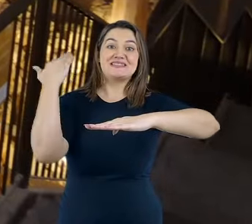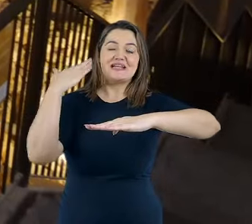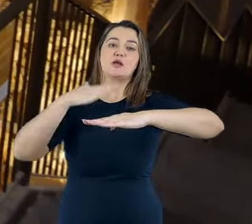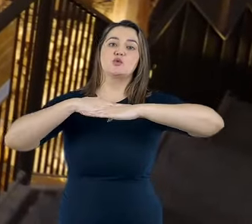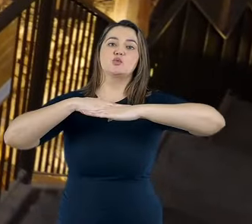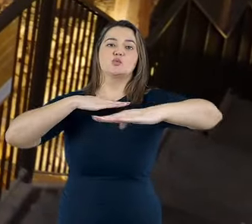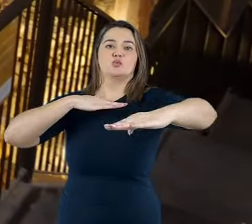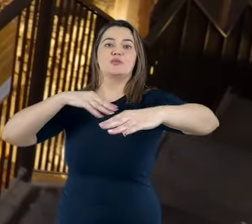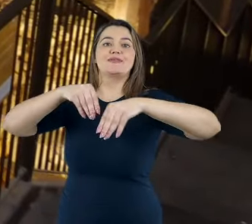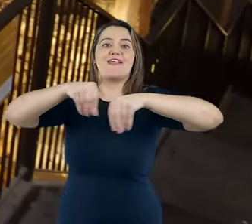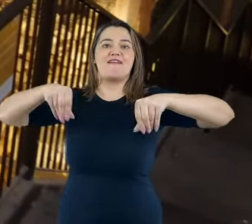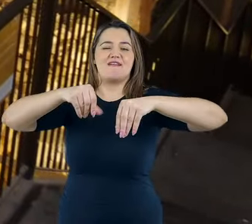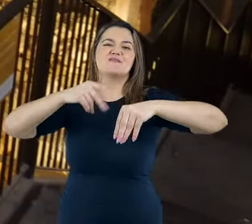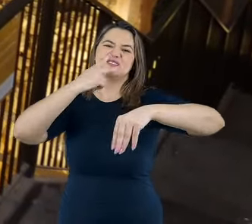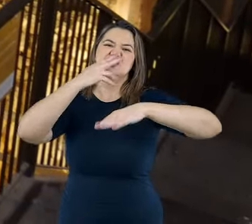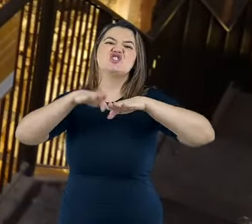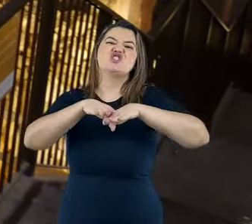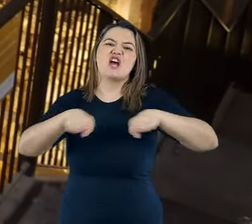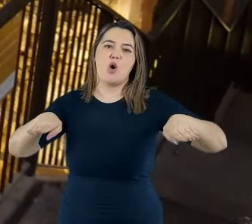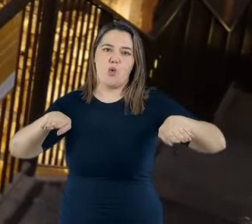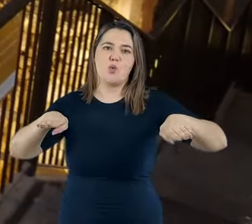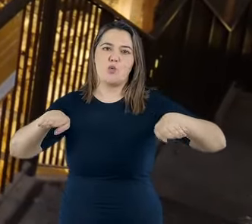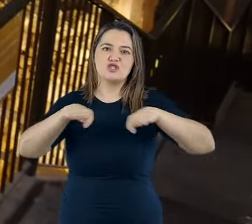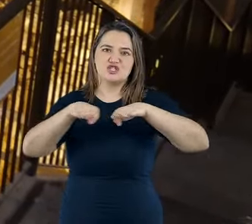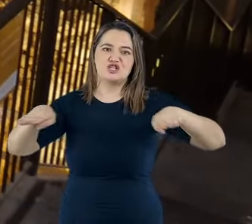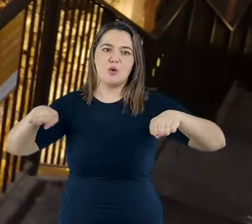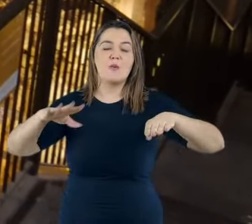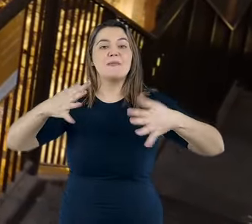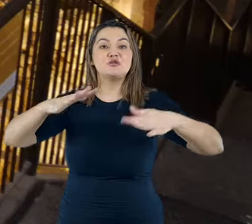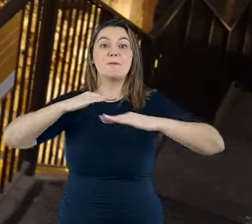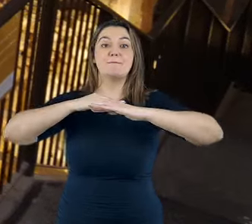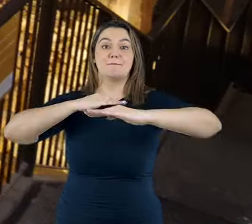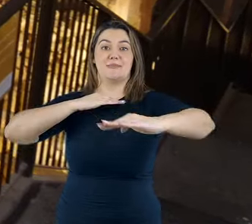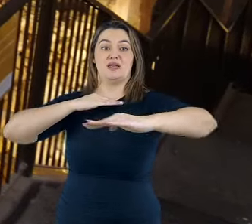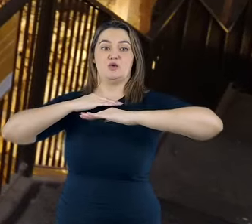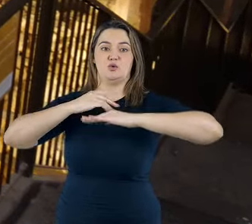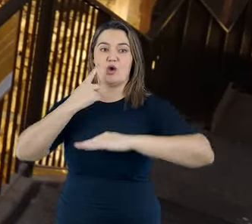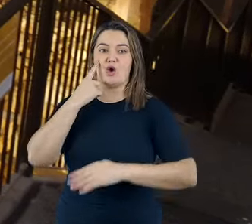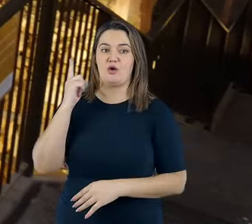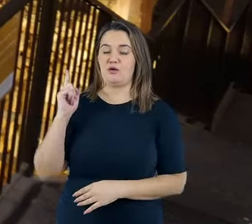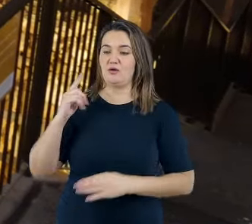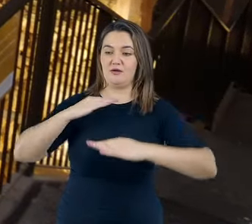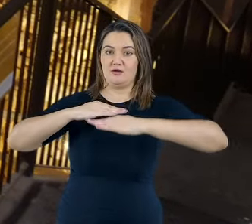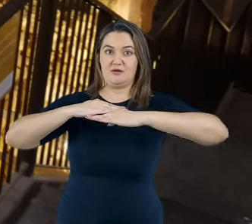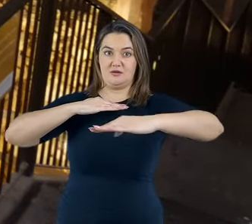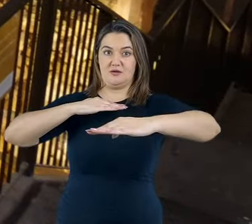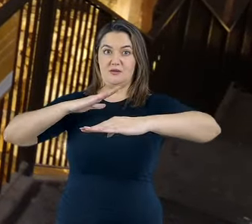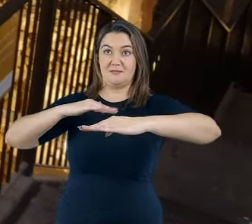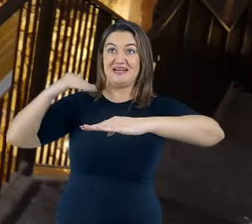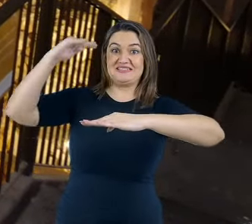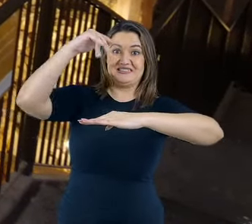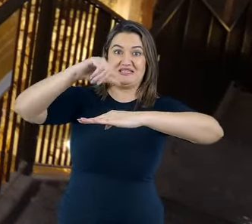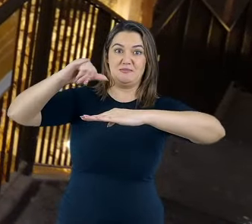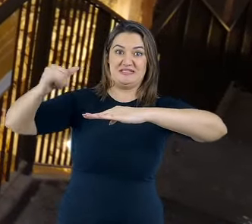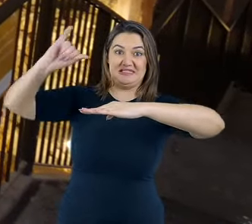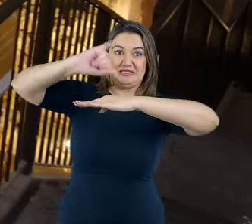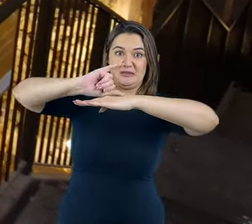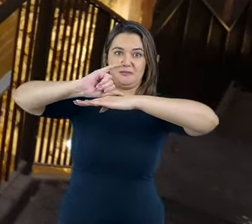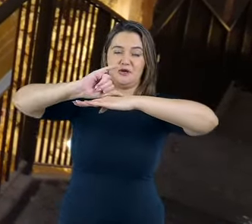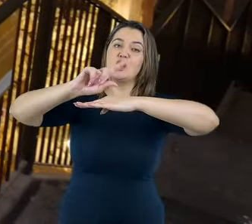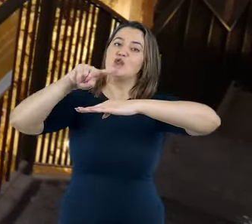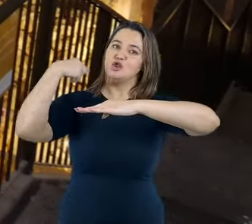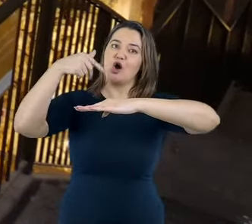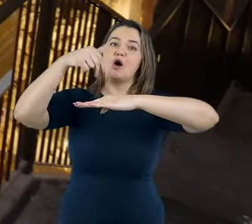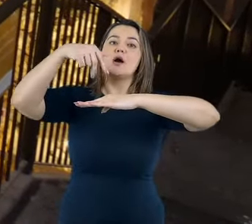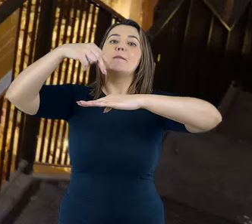preso aqui, que fez esses desenhos nas paredes e ficavam aqui encarcerados, estavam daqui para cima. Nós mesmos já